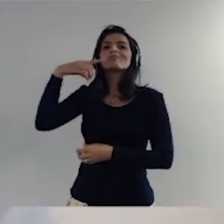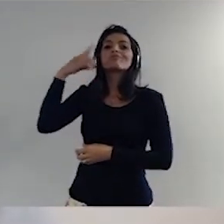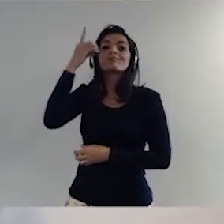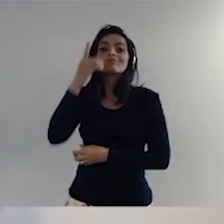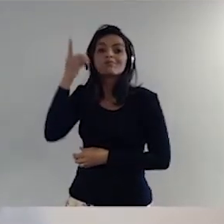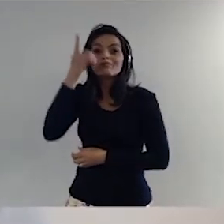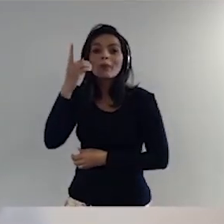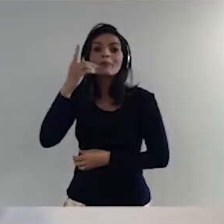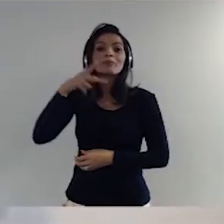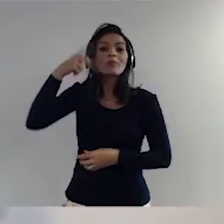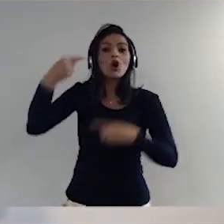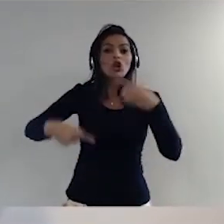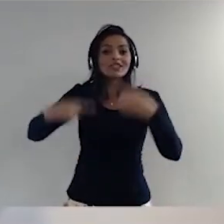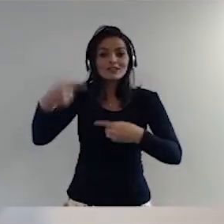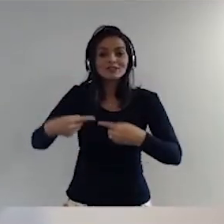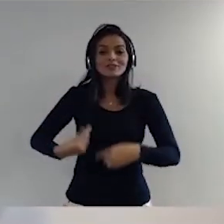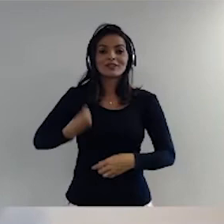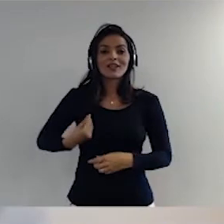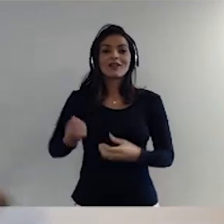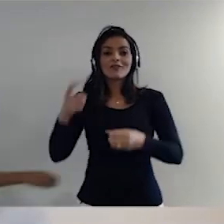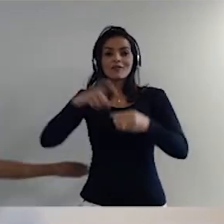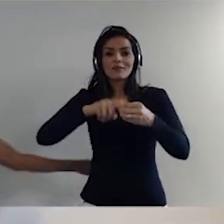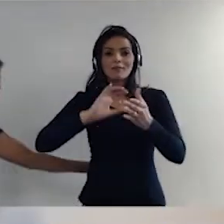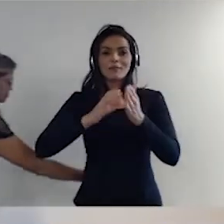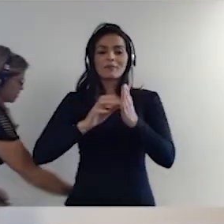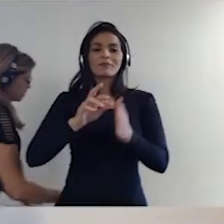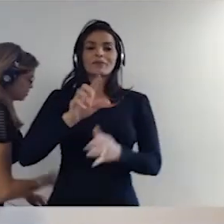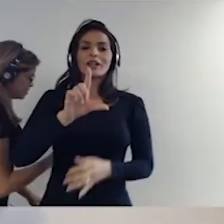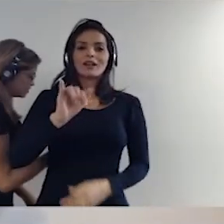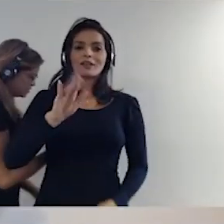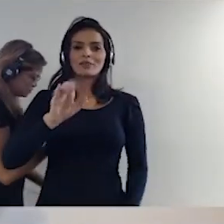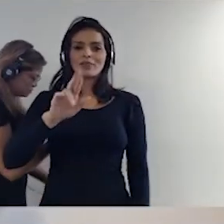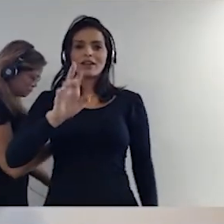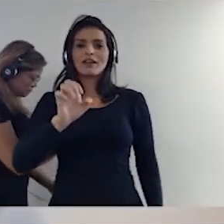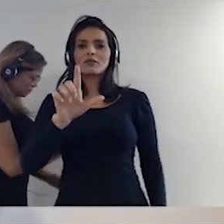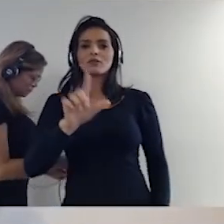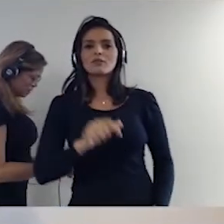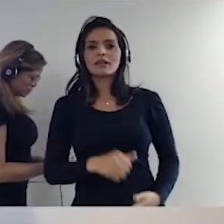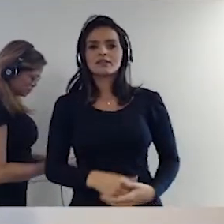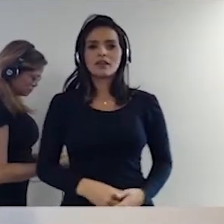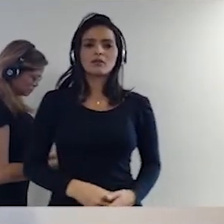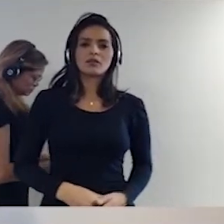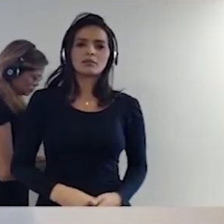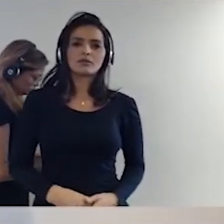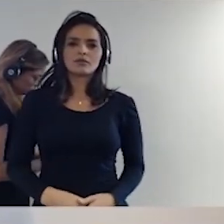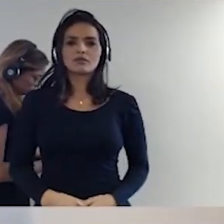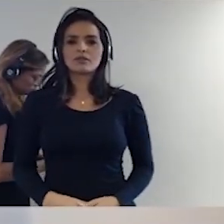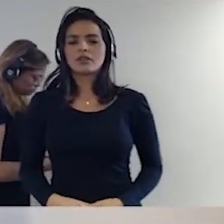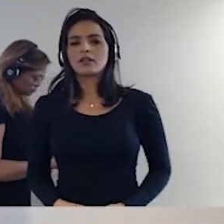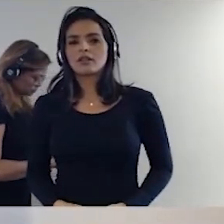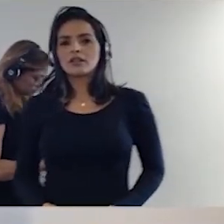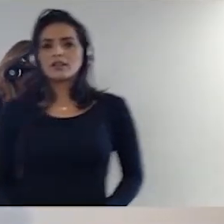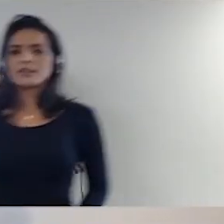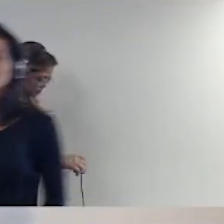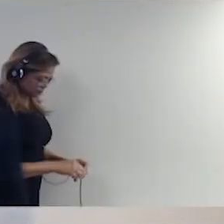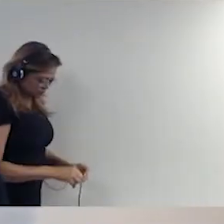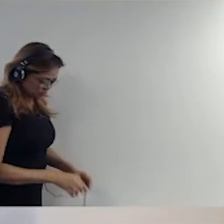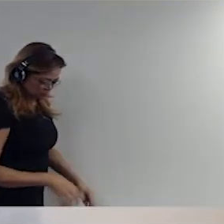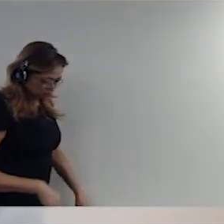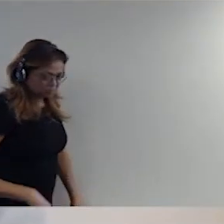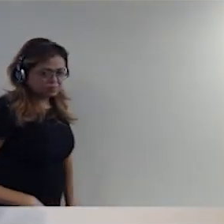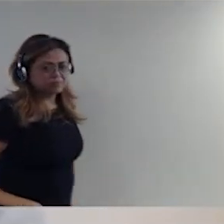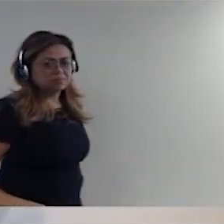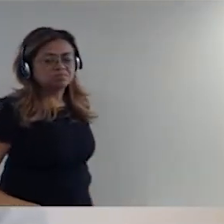advogado, político brasileiro, filiado ao Partido Liberal e foi vereador e deputado estadual pelo